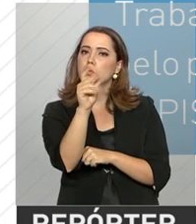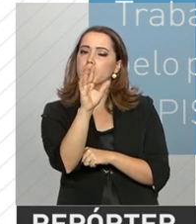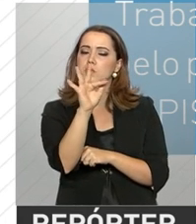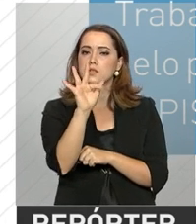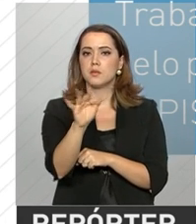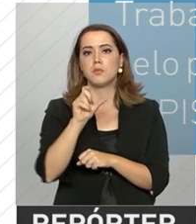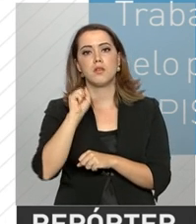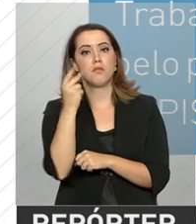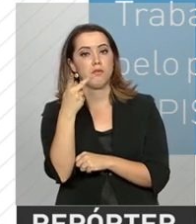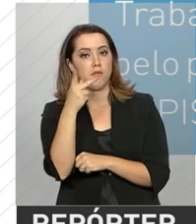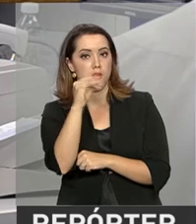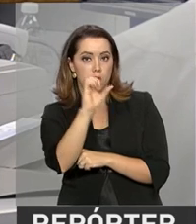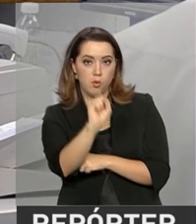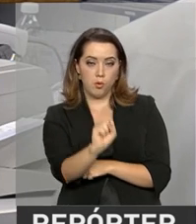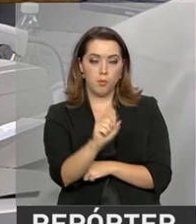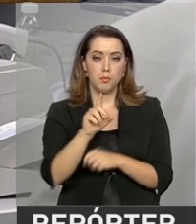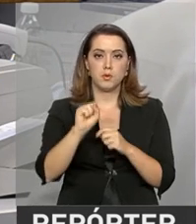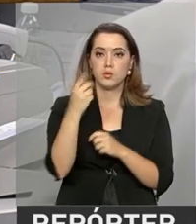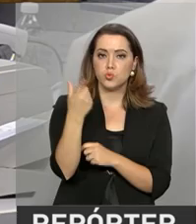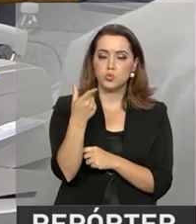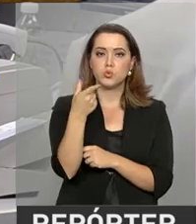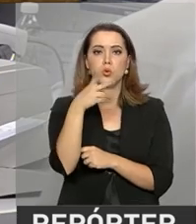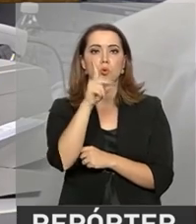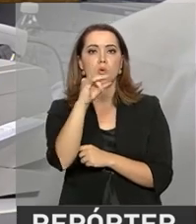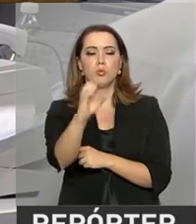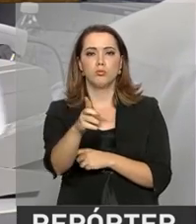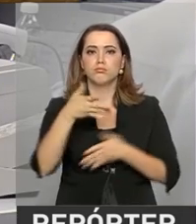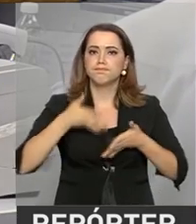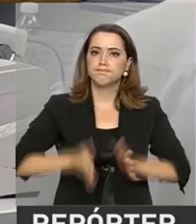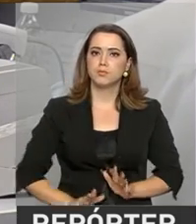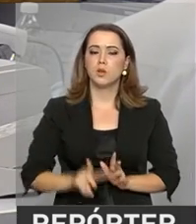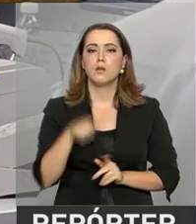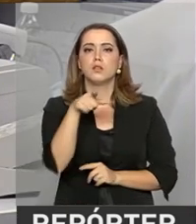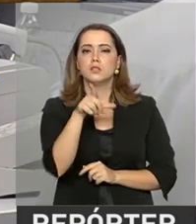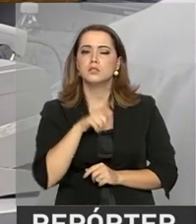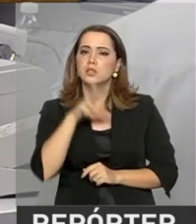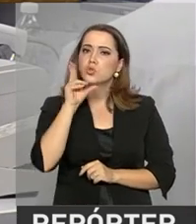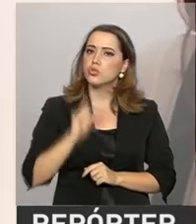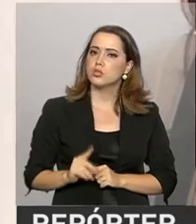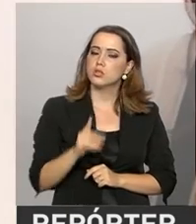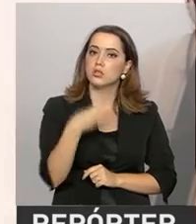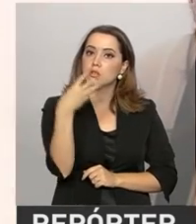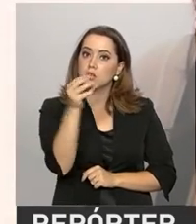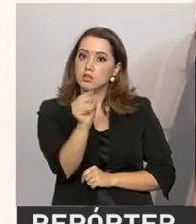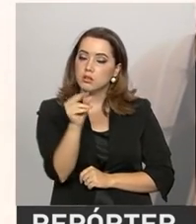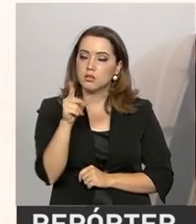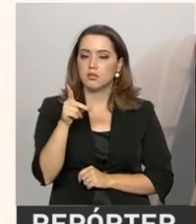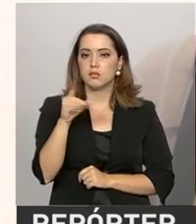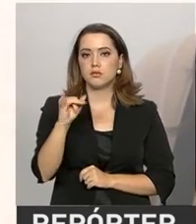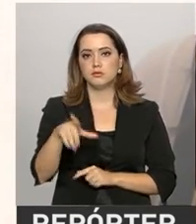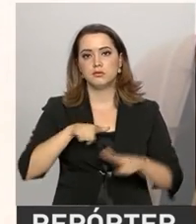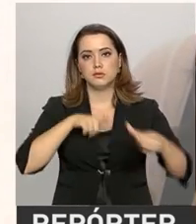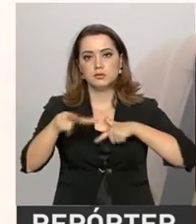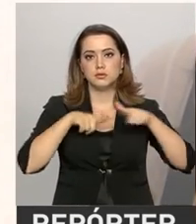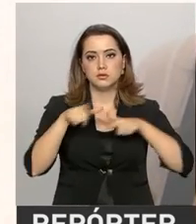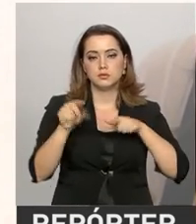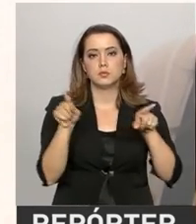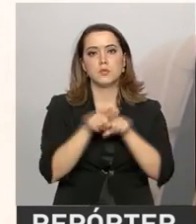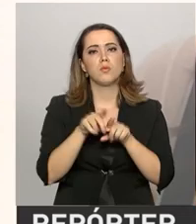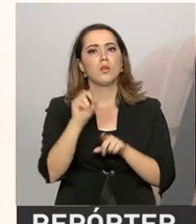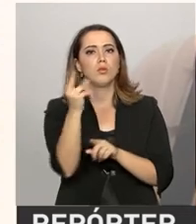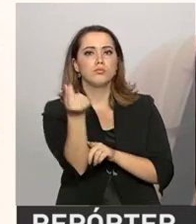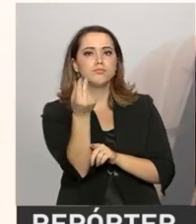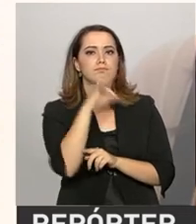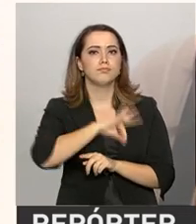data de nascimento têm direito ao benefício quem trabalhou pelo menos 30 dias com carteira assinada e com remuneração média